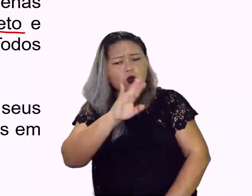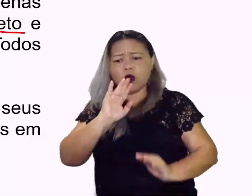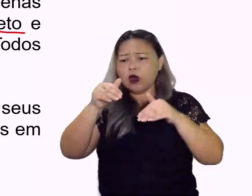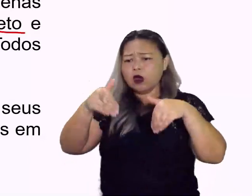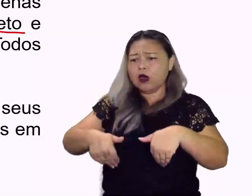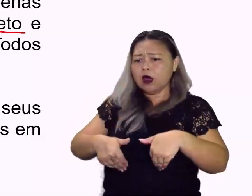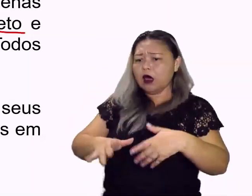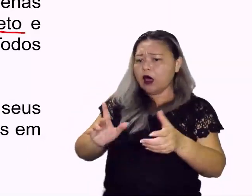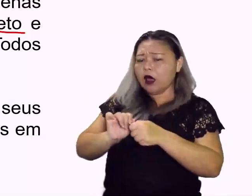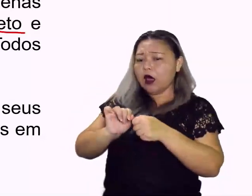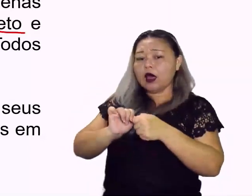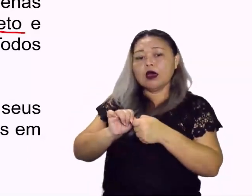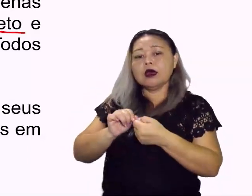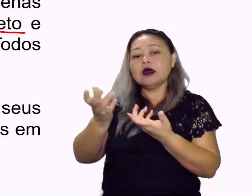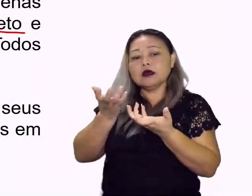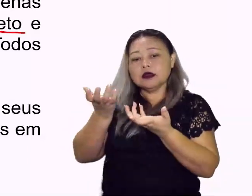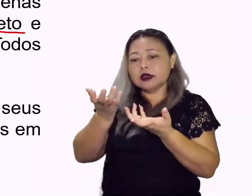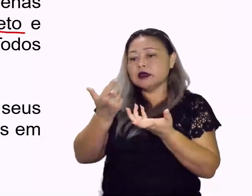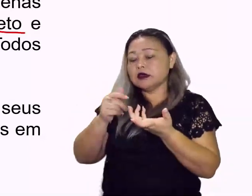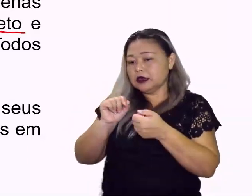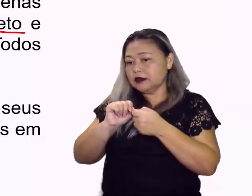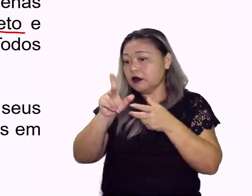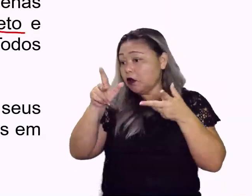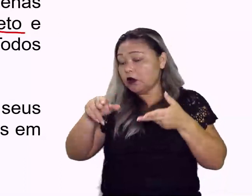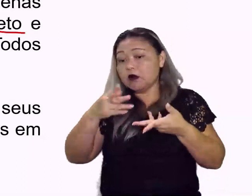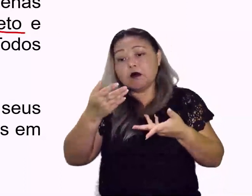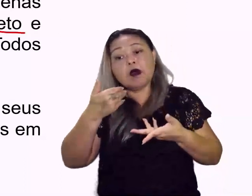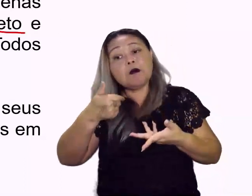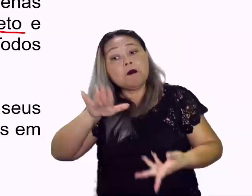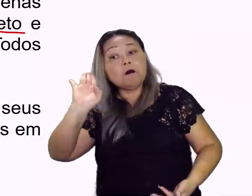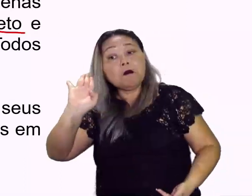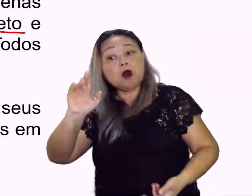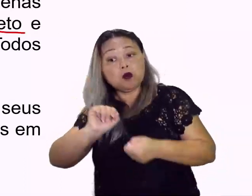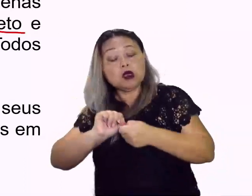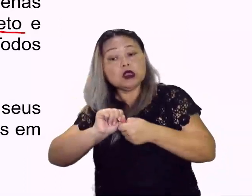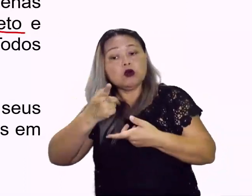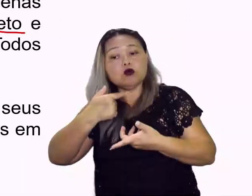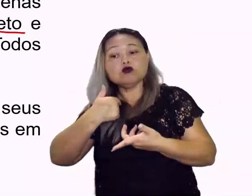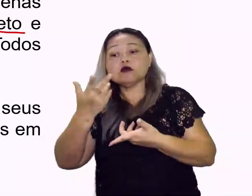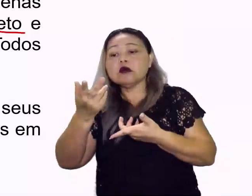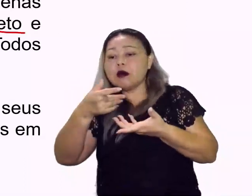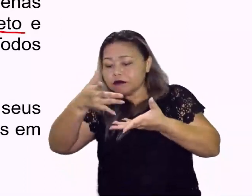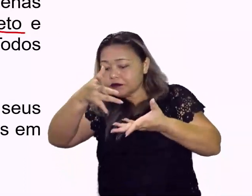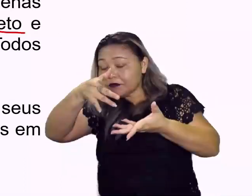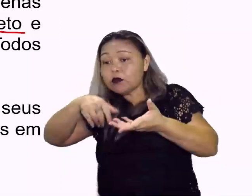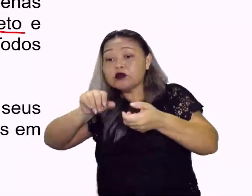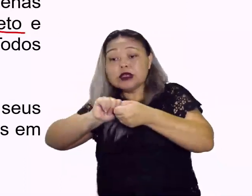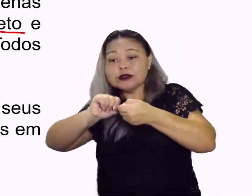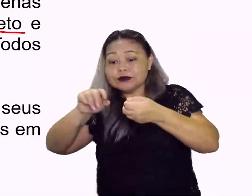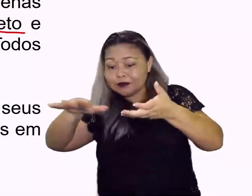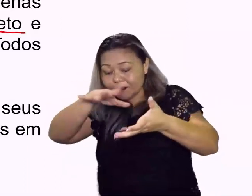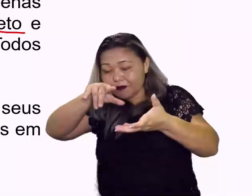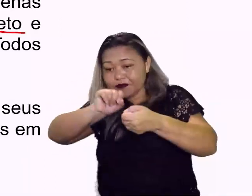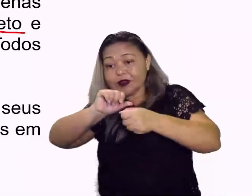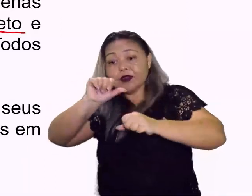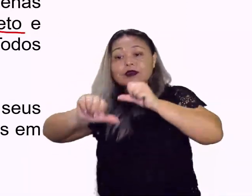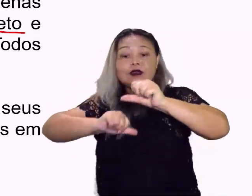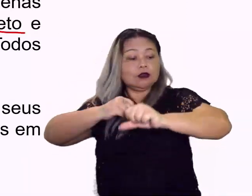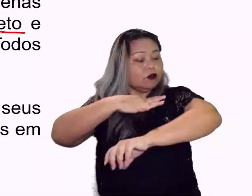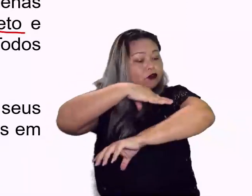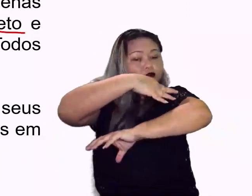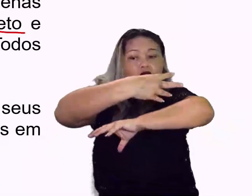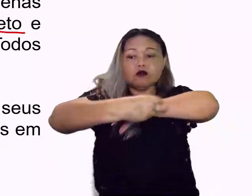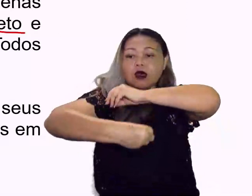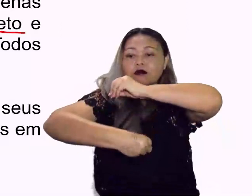ser bonitas, né? Ele prometeu aos pais que usaria seus poderes mágicos para transformar a plumagem deles